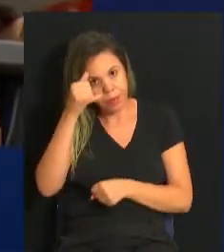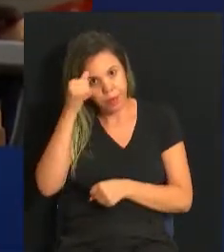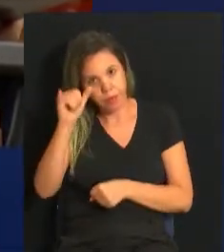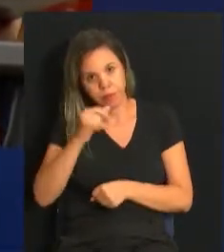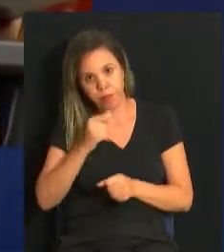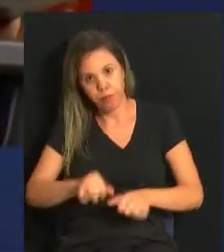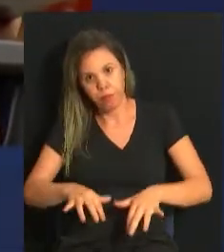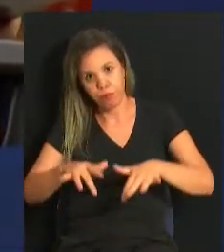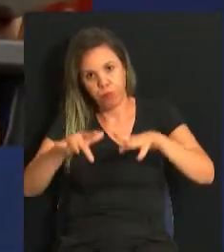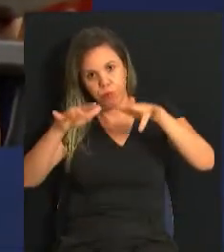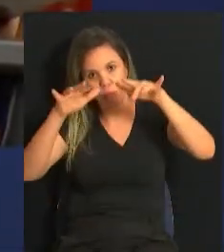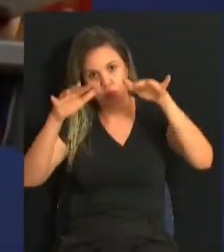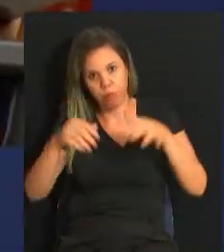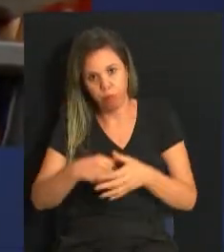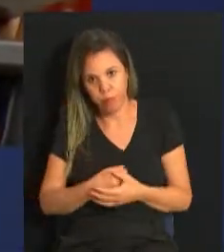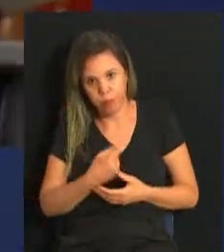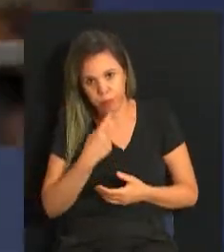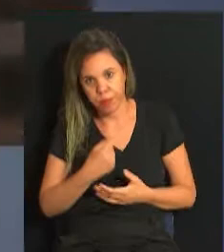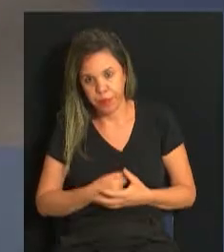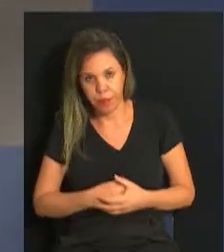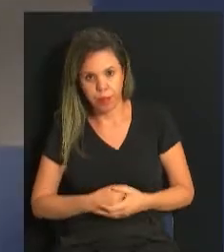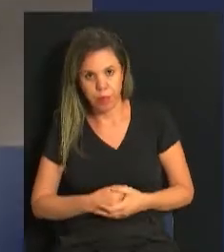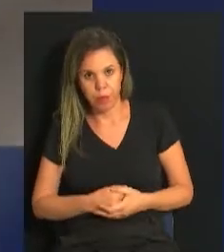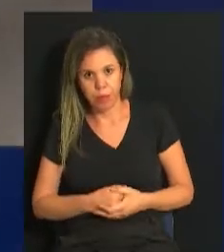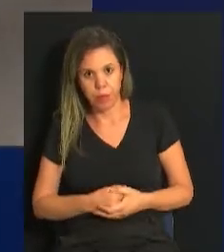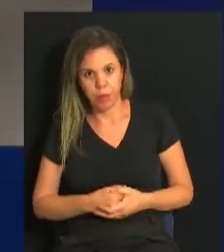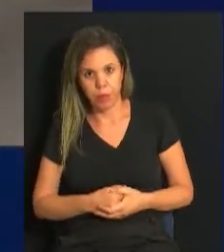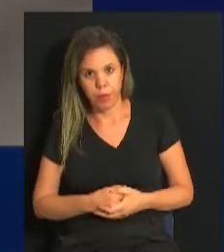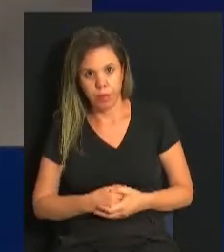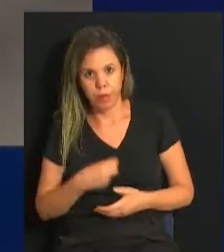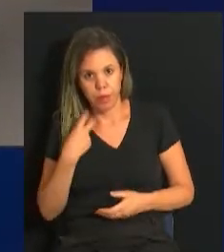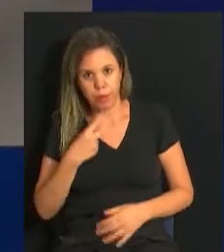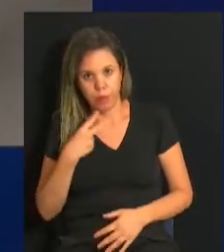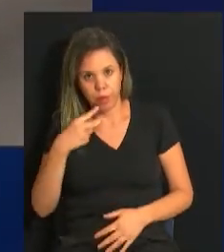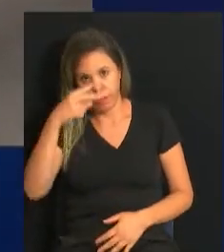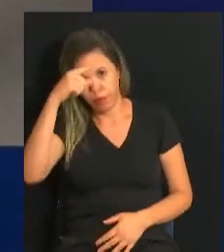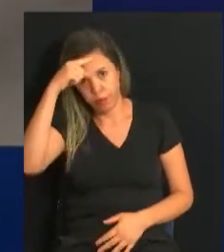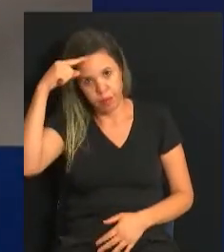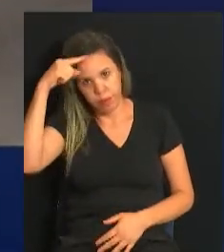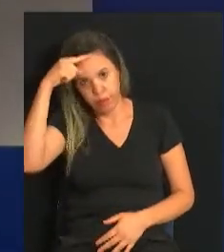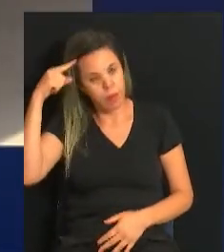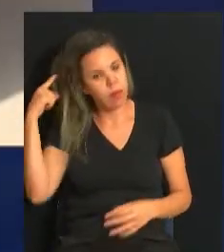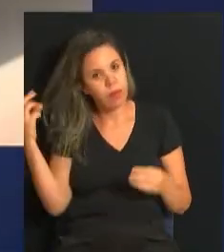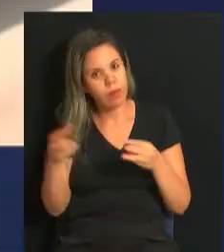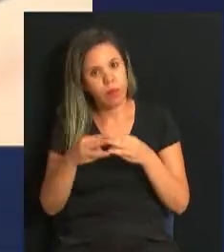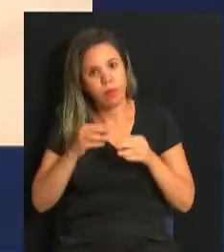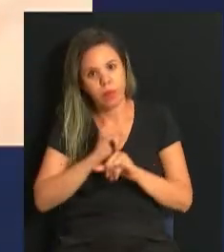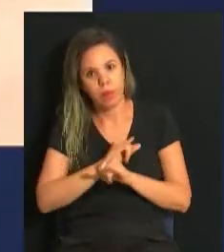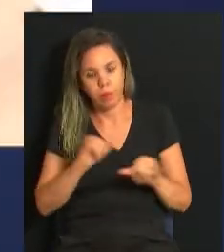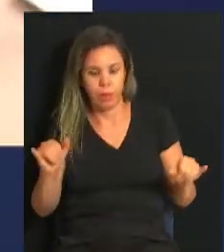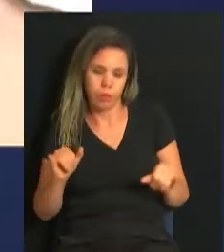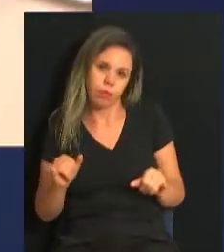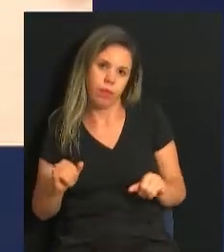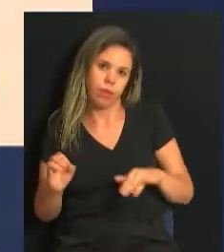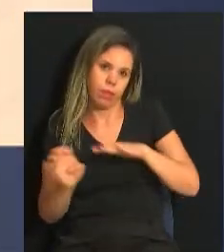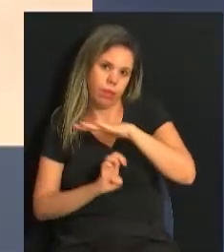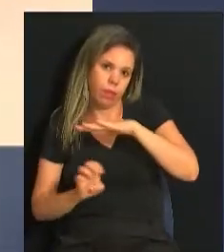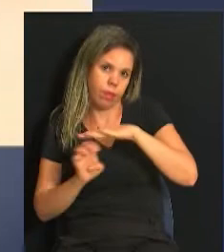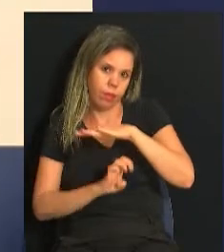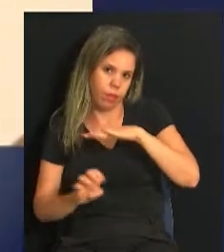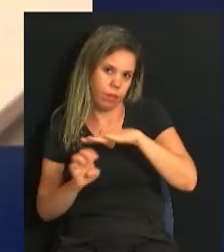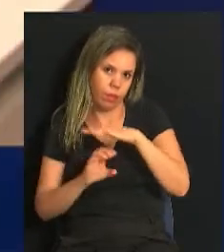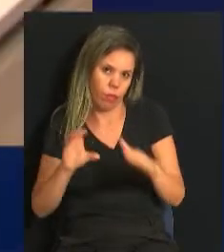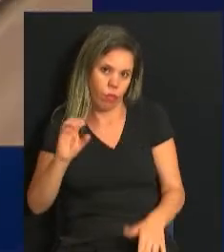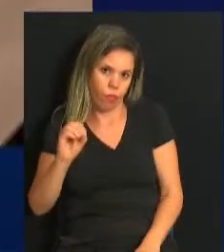alagamento de enchentes em Campinas Vereador Otto Alejandro faz Moção de apelo a concessionária Colinas